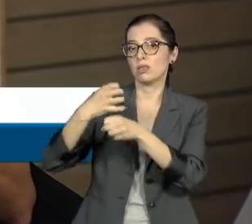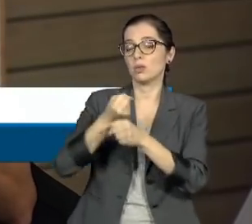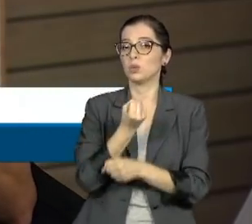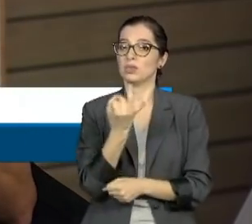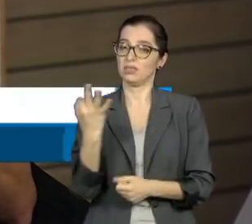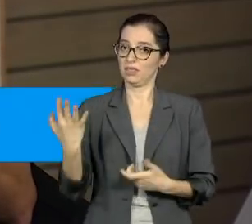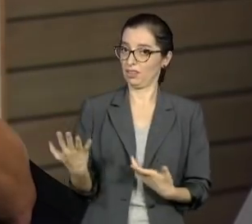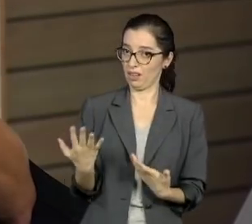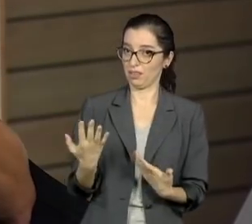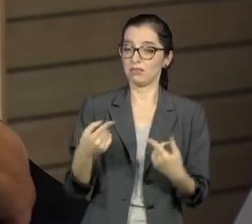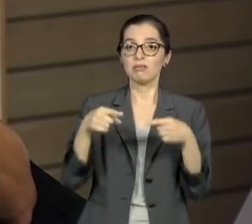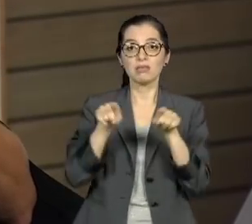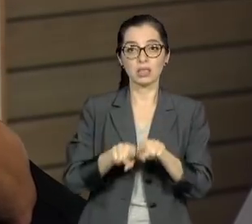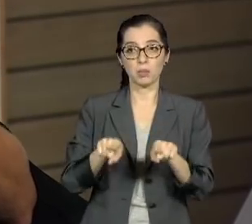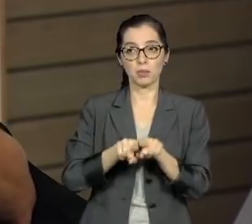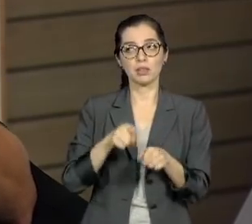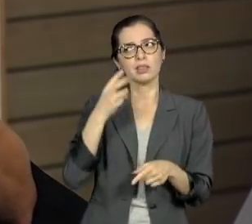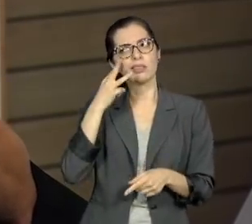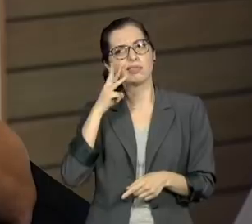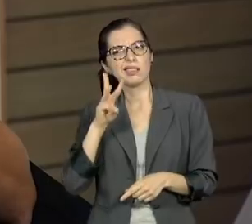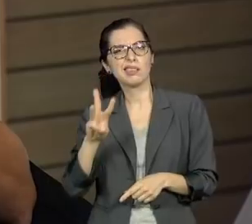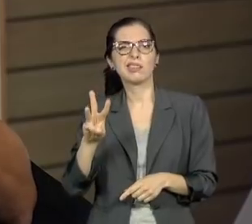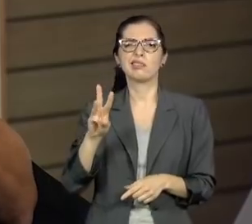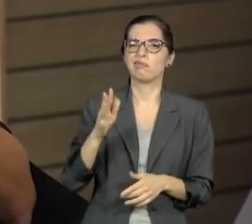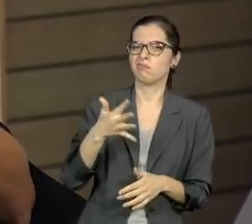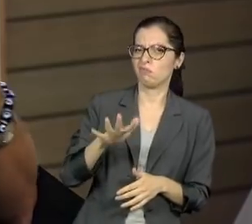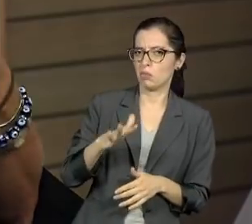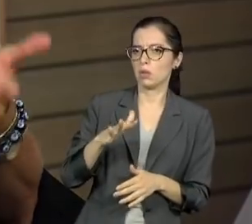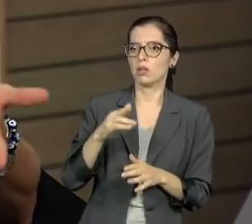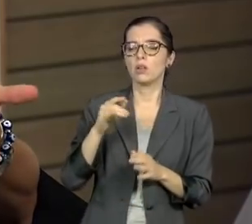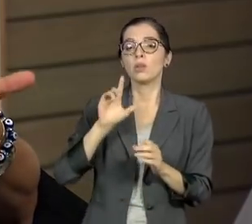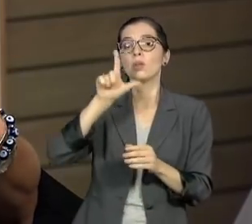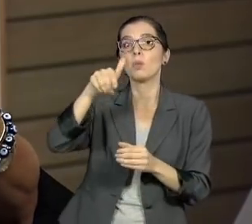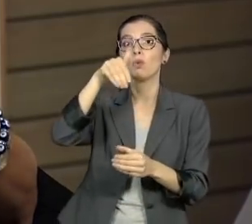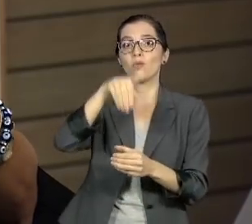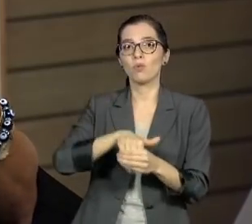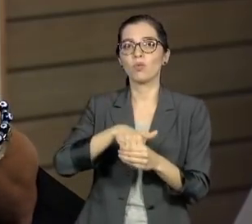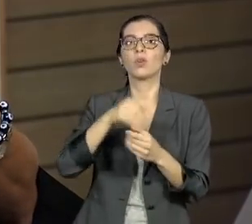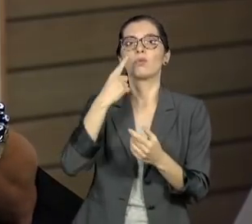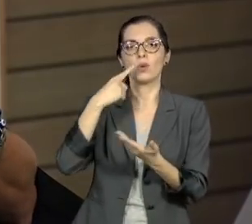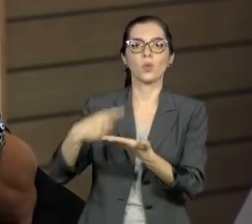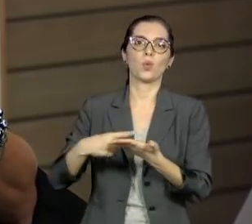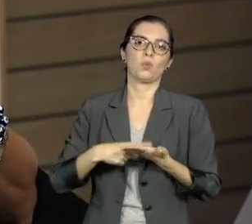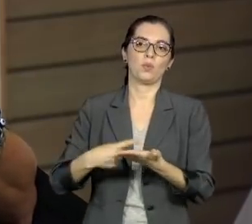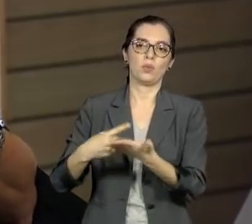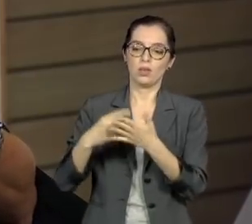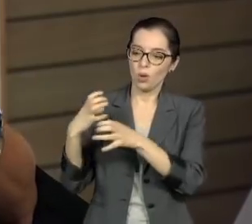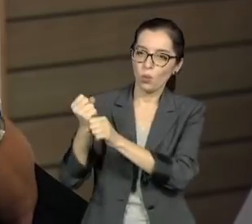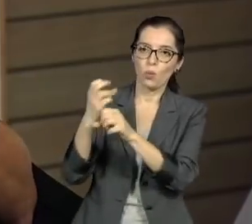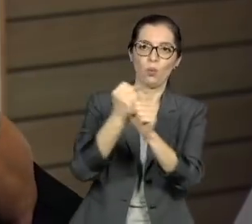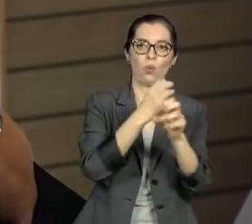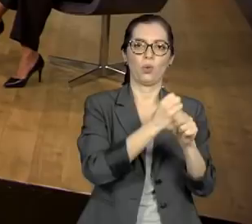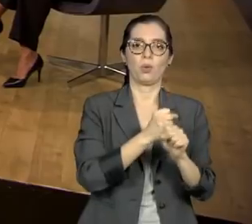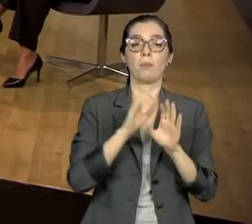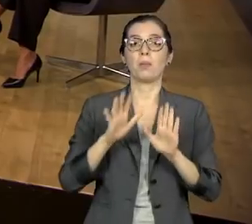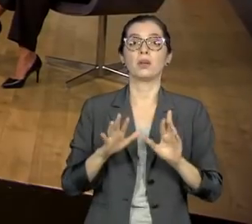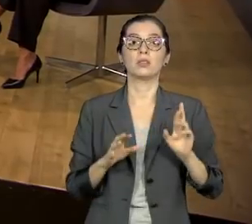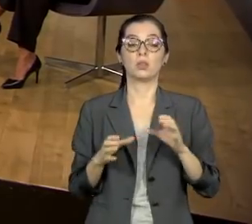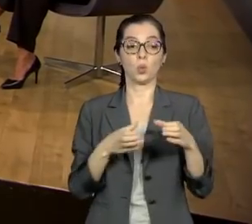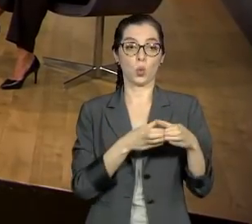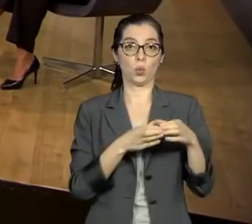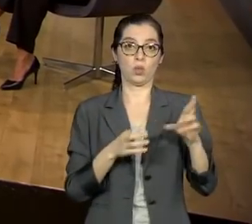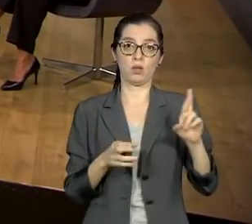até, 3 dias depois do dia da eleição a gente ainda vai estar contando os votos. Só que aí os republicanos estão